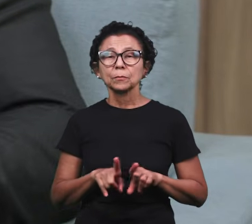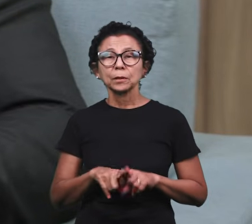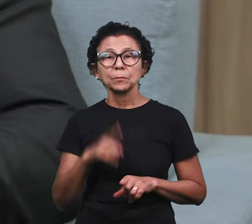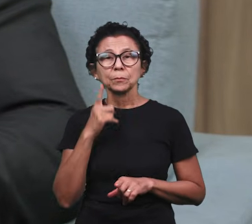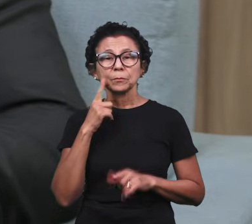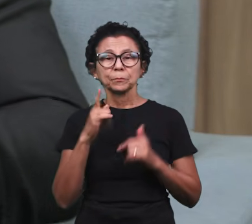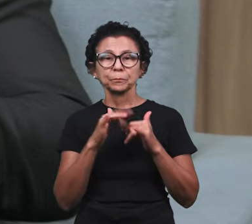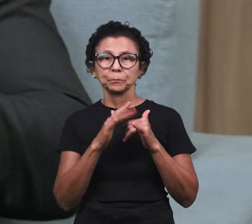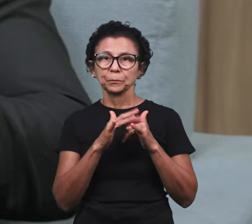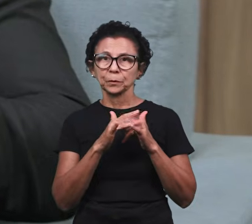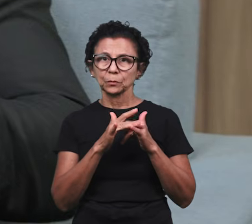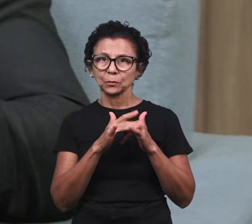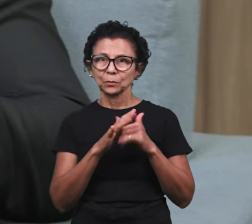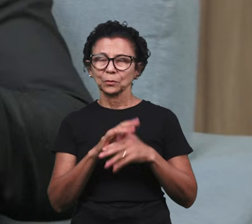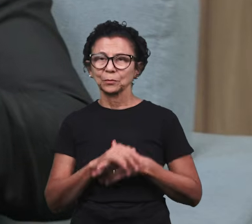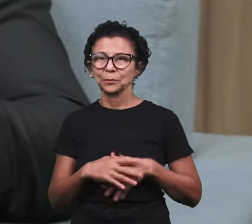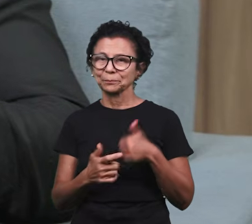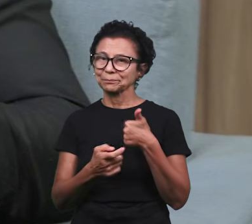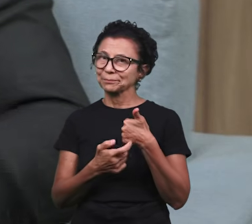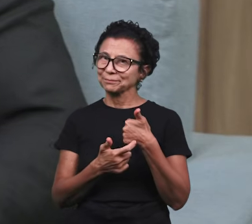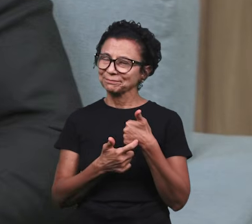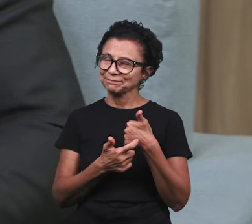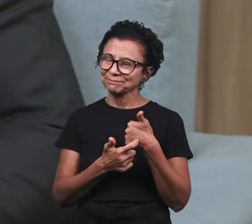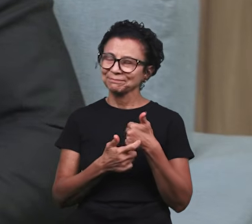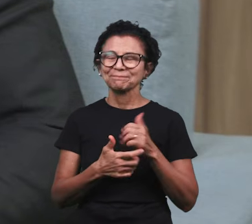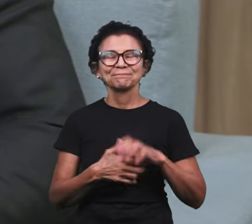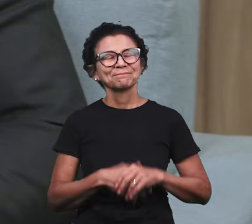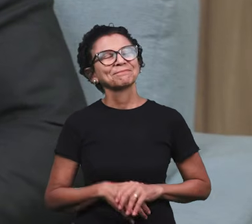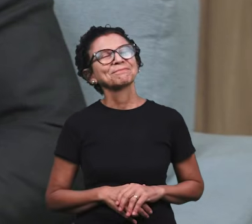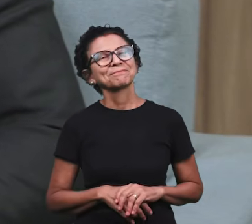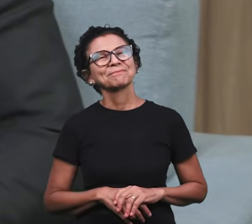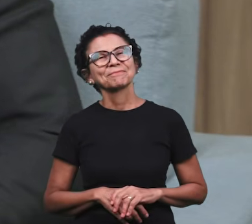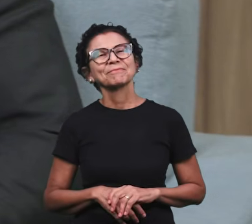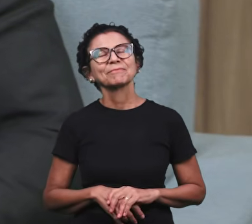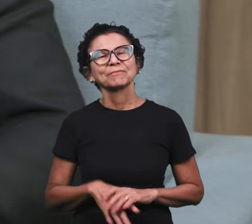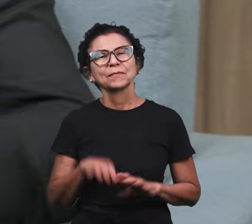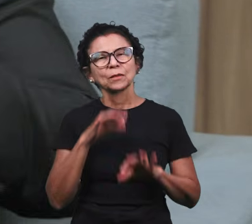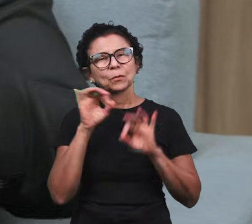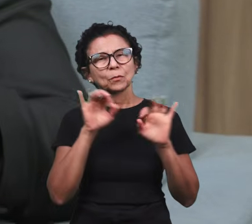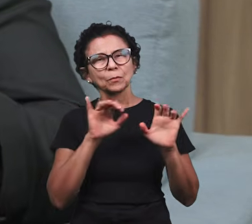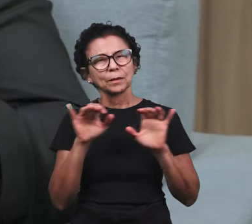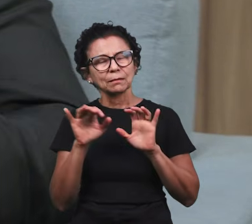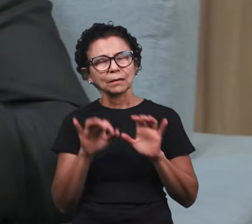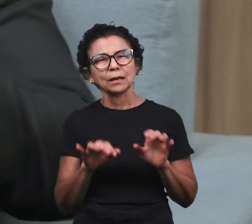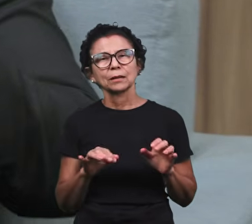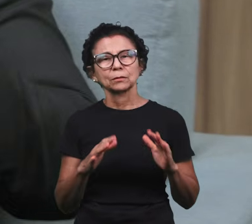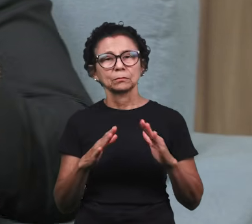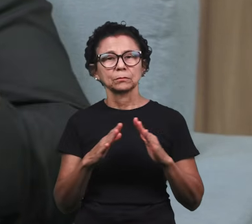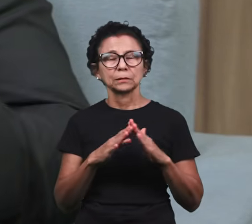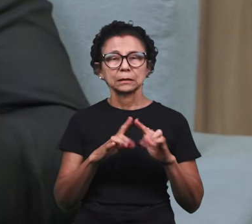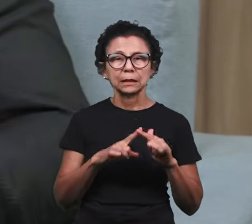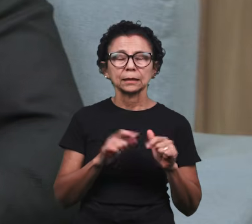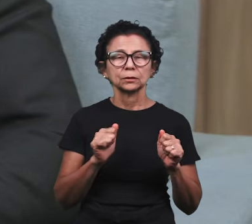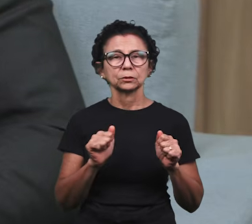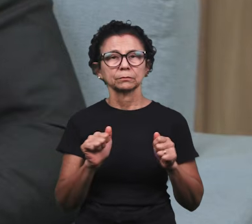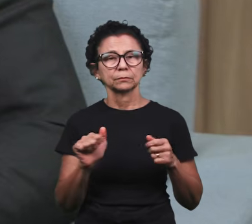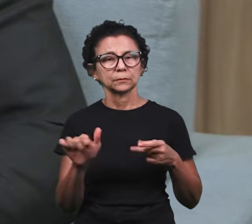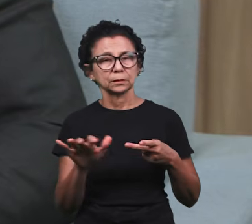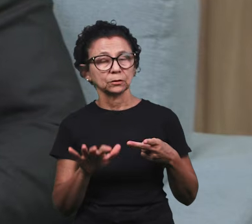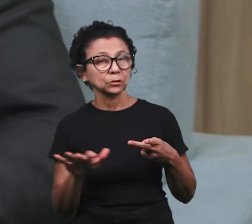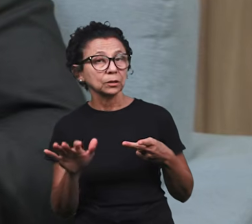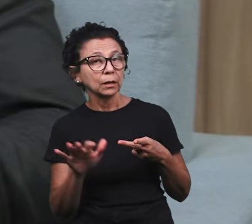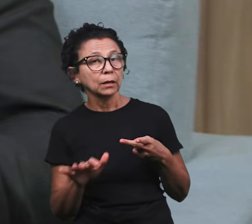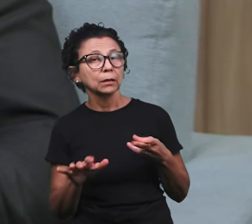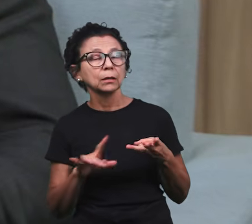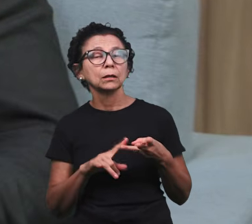agora mesmo já clicar no joinha aí para curtir. Pode deixar o seu comentário de que igreja você é, de qual região você está,